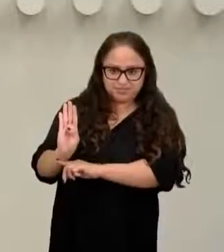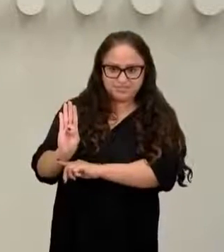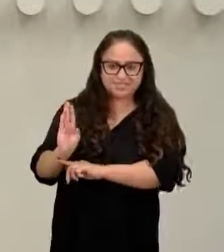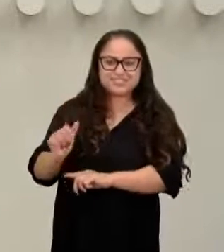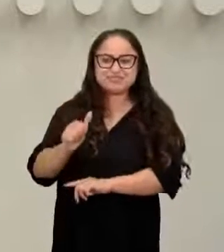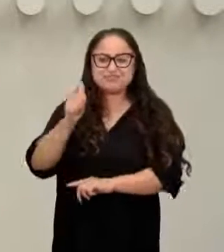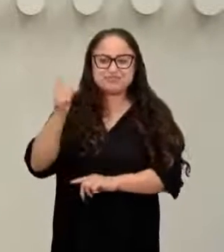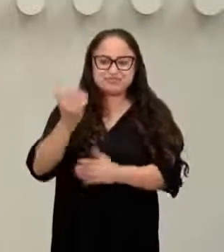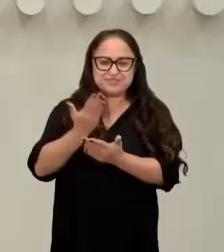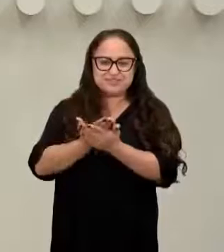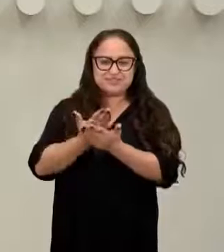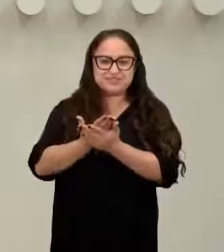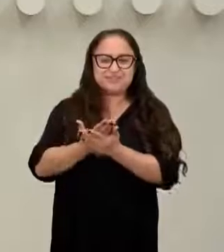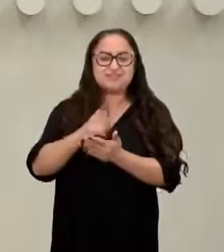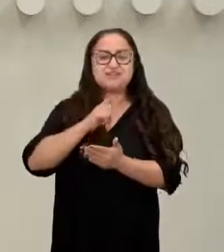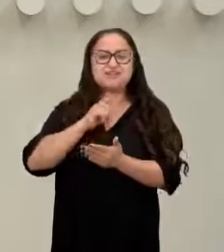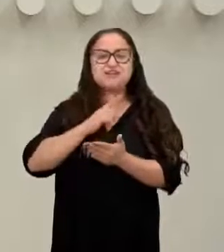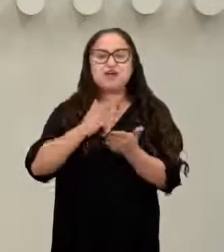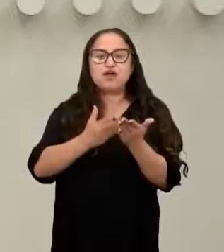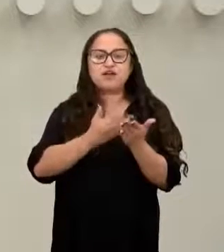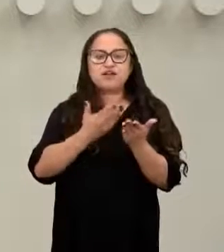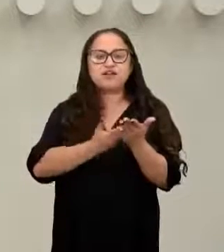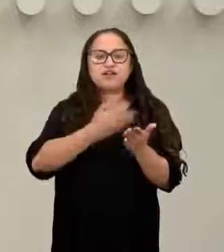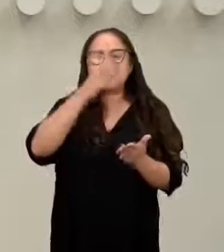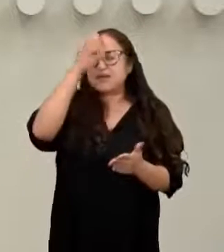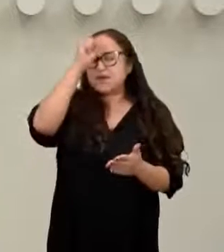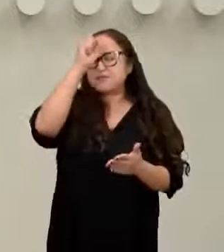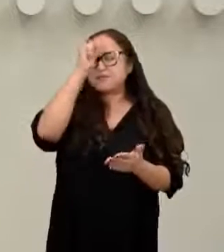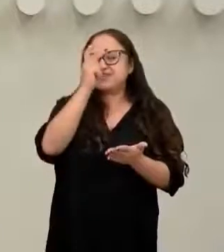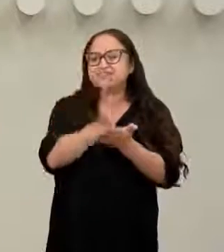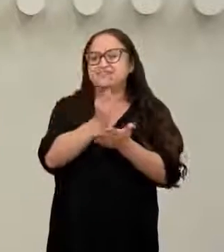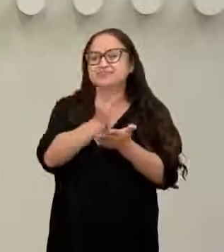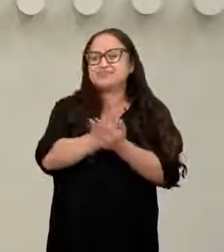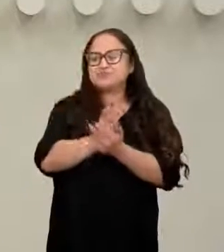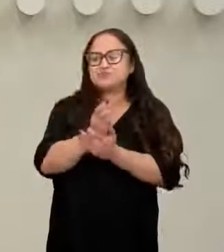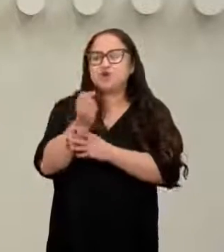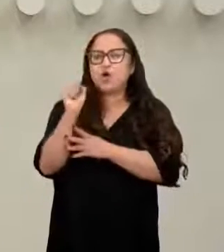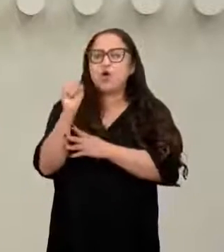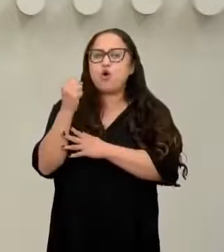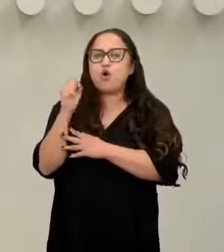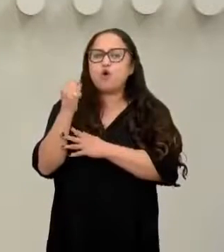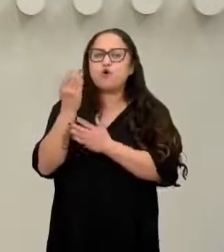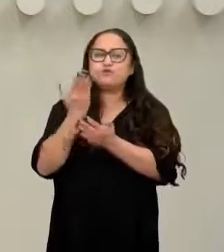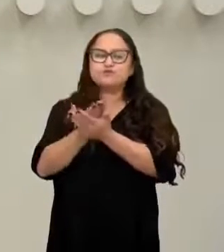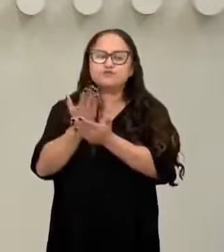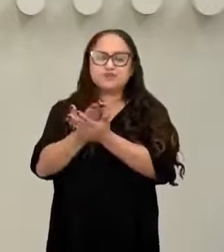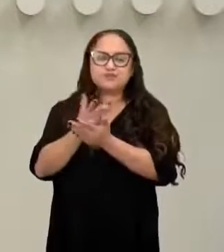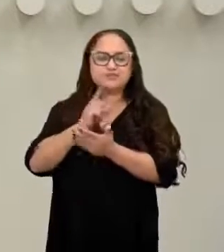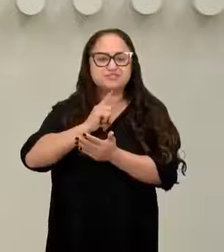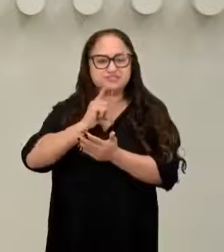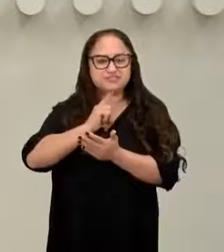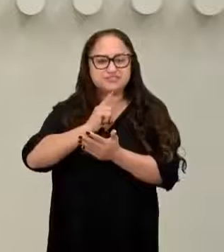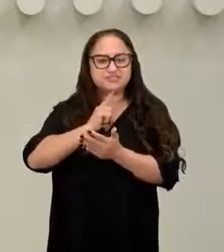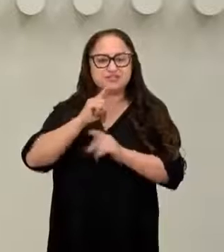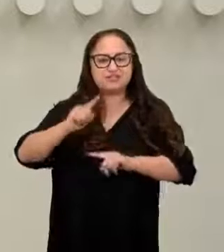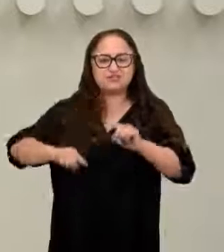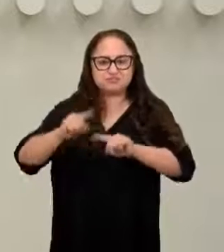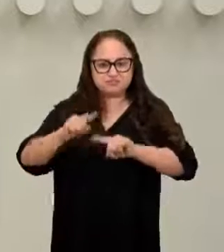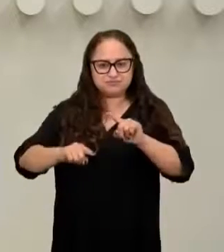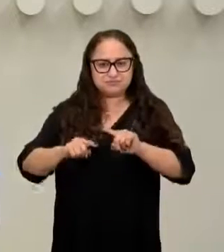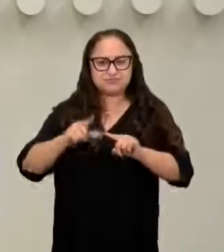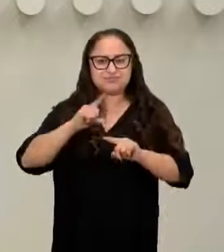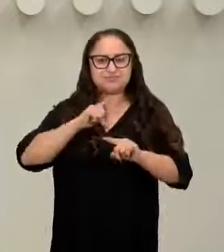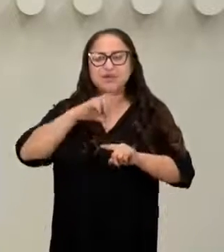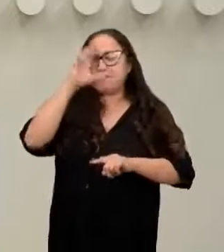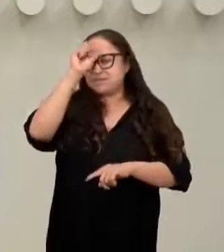o Caderno Aprender Sempre. Como é que funciona o Caderno Aprender Sempre? São 8 aulas aí no seu material, para cada situação de aprendizagem. Para